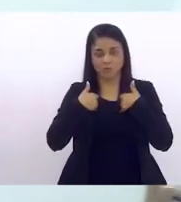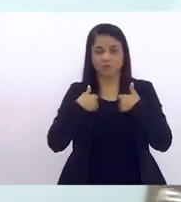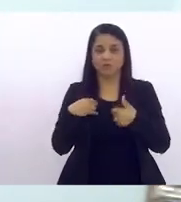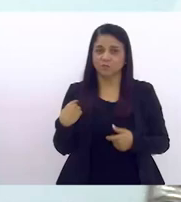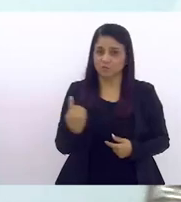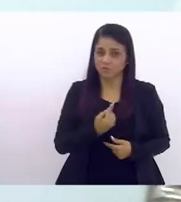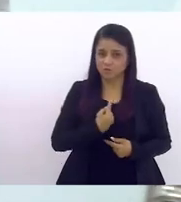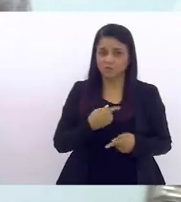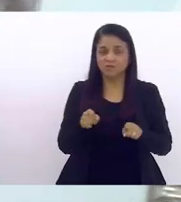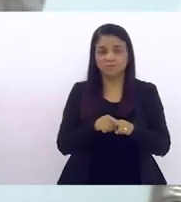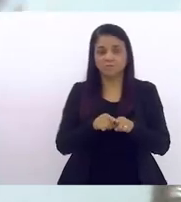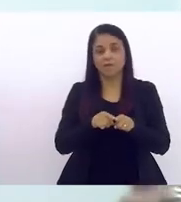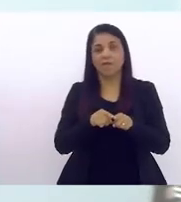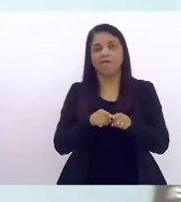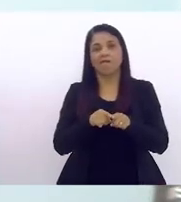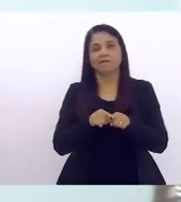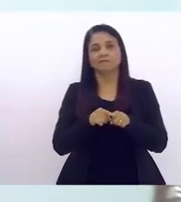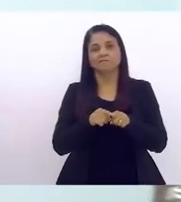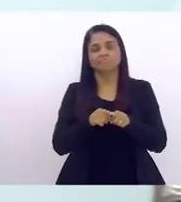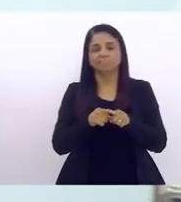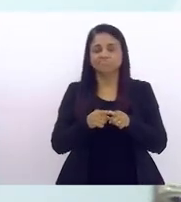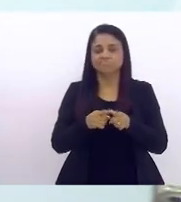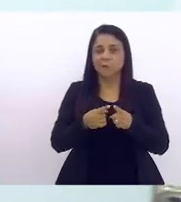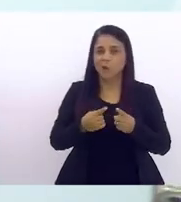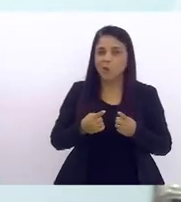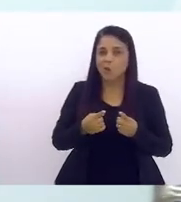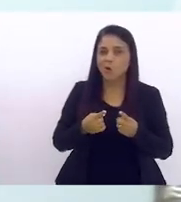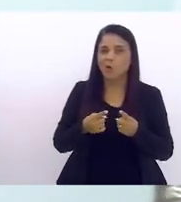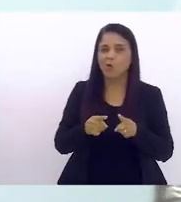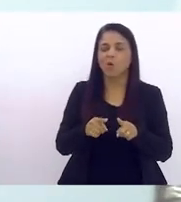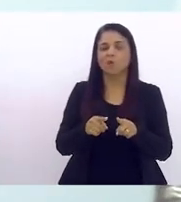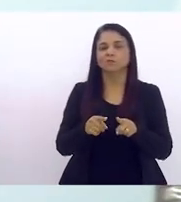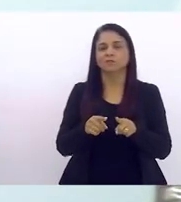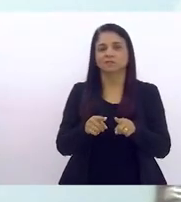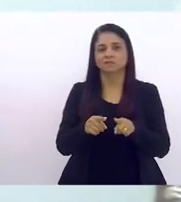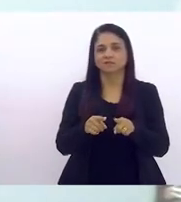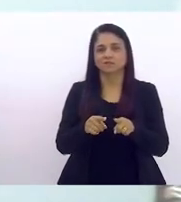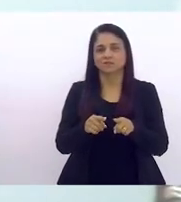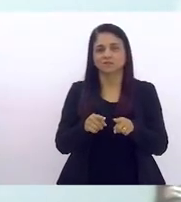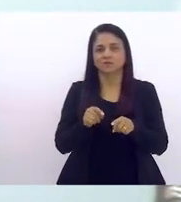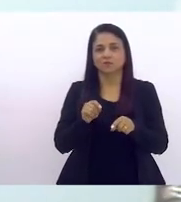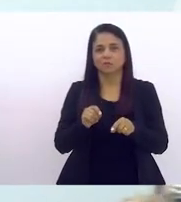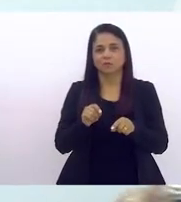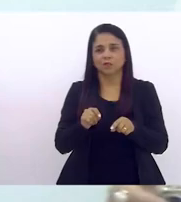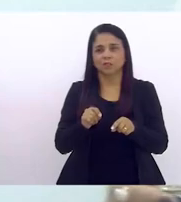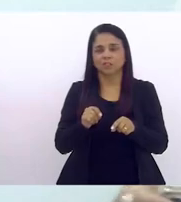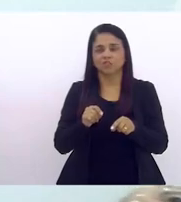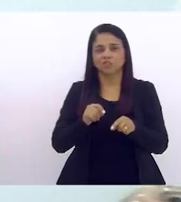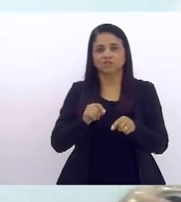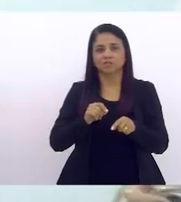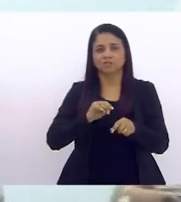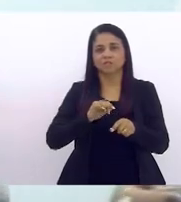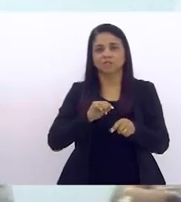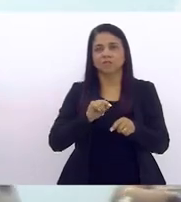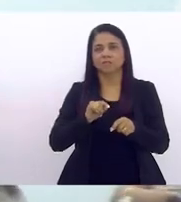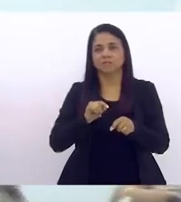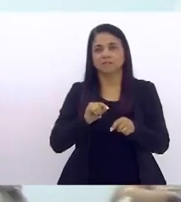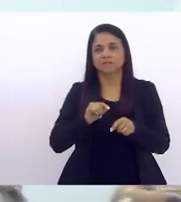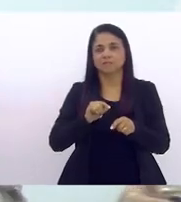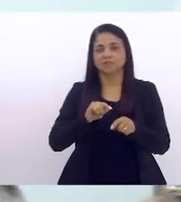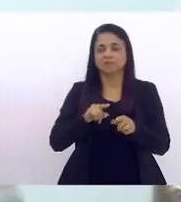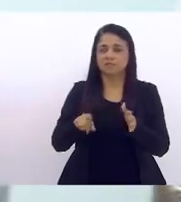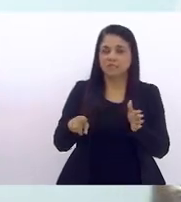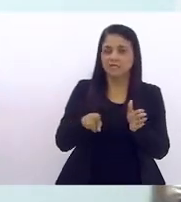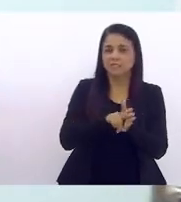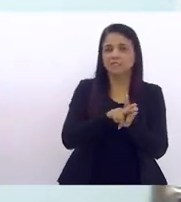mais combatendo uma situação anterior de completo obscurantismo, de negacionismo, negacionismo da vacina,